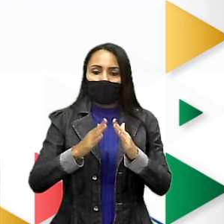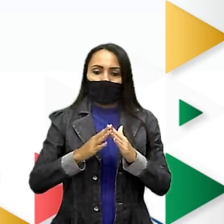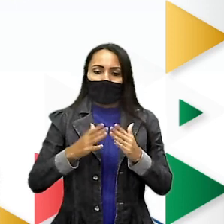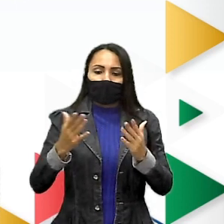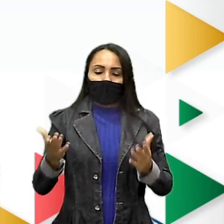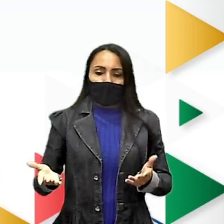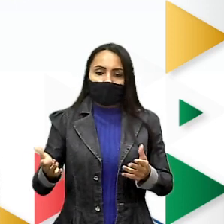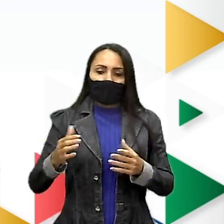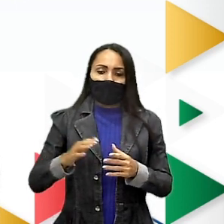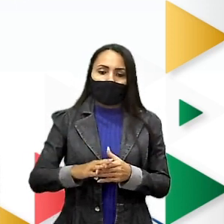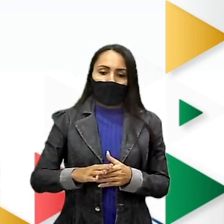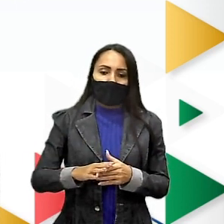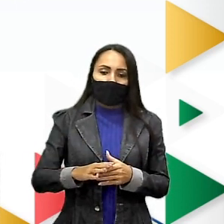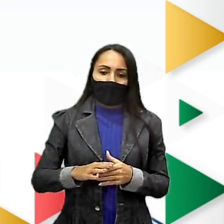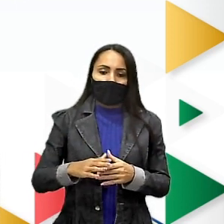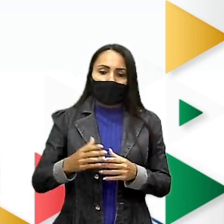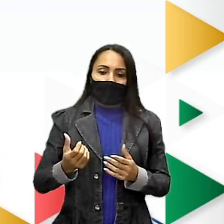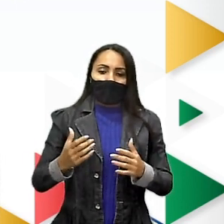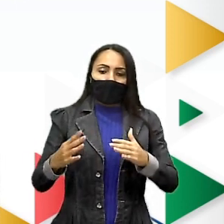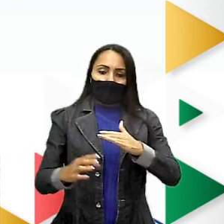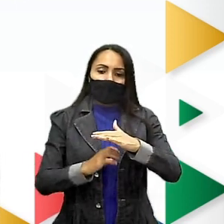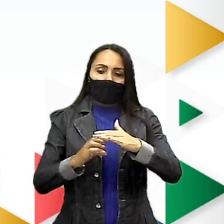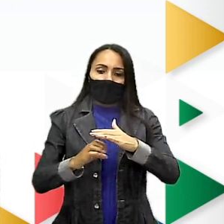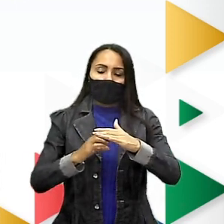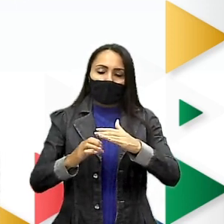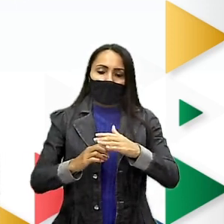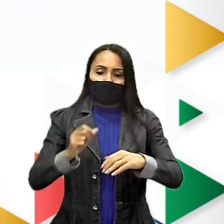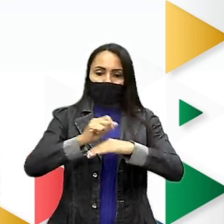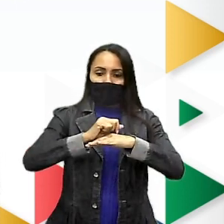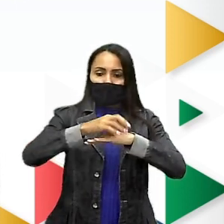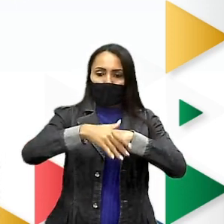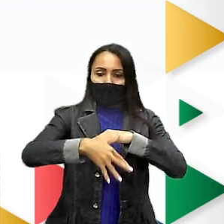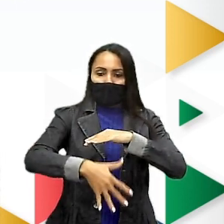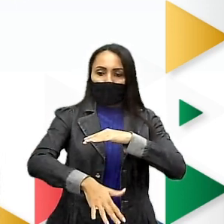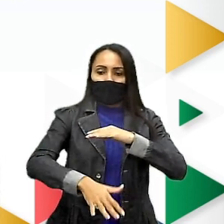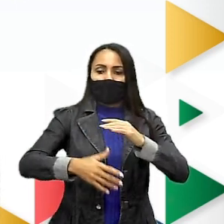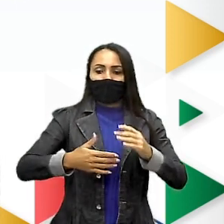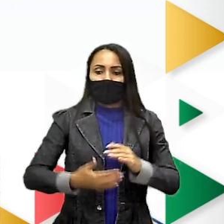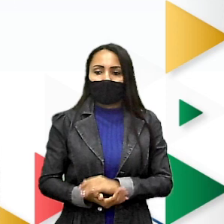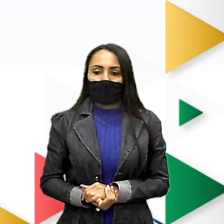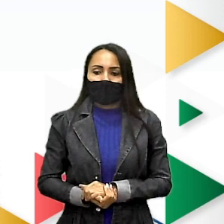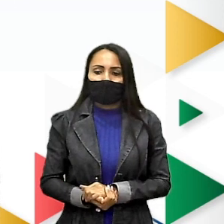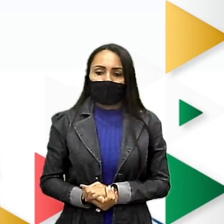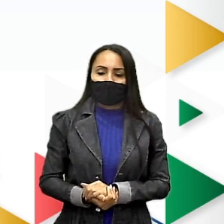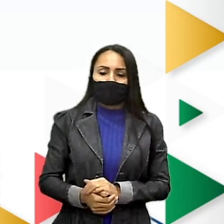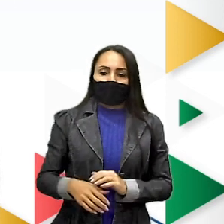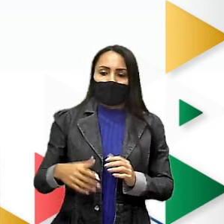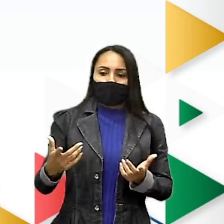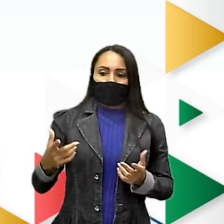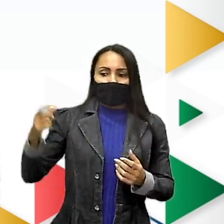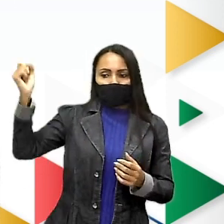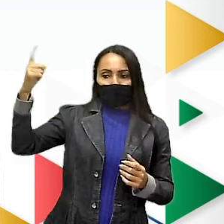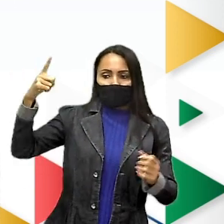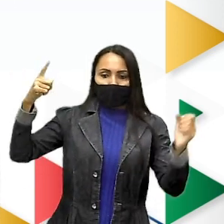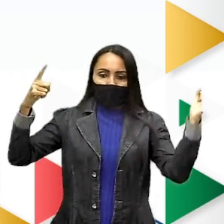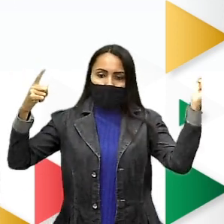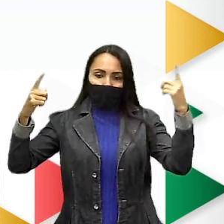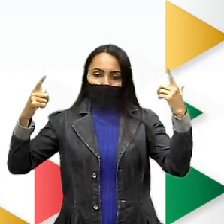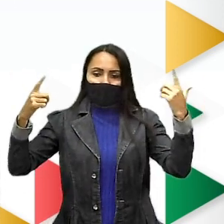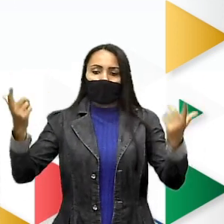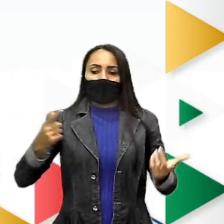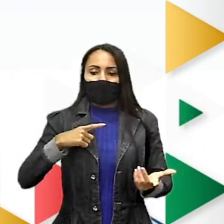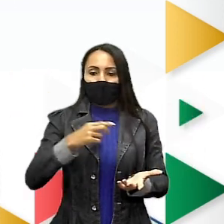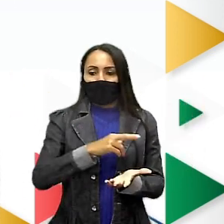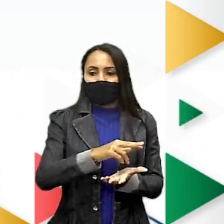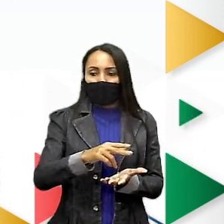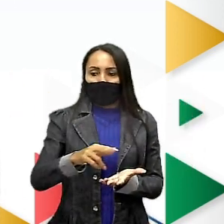usinas hidrelétricas, termoelétricas, solares, né, eólicas, enfim, elas vêm de várias